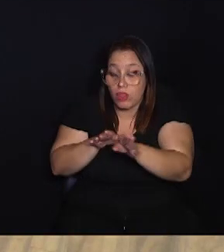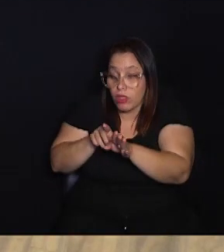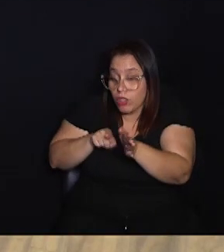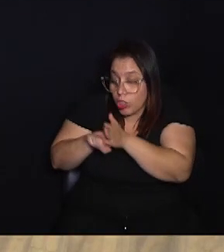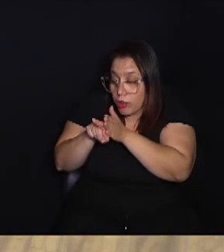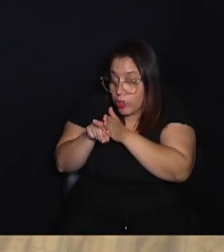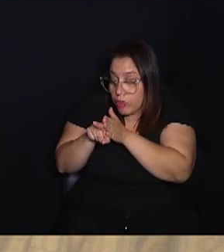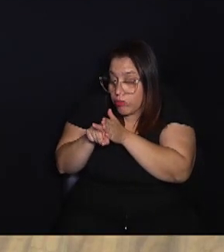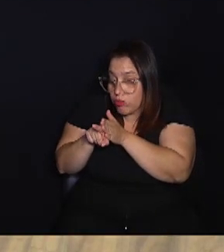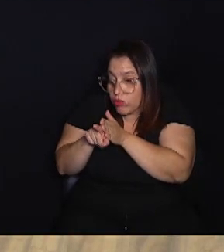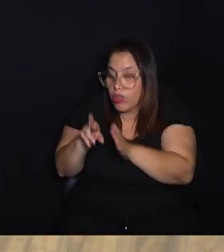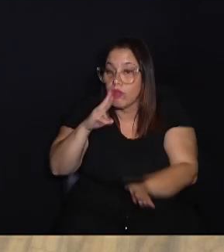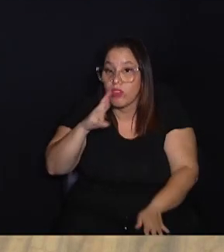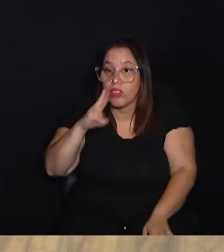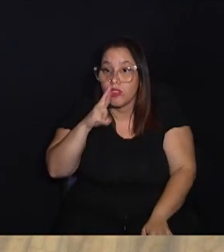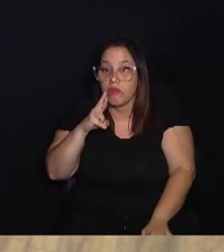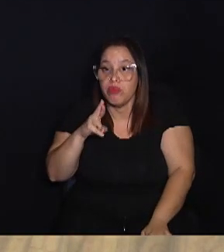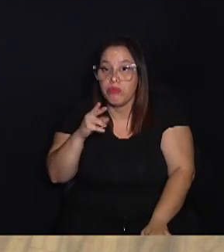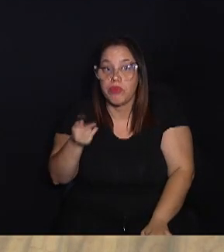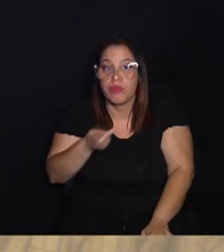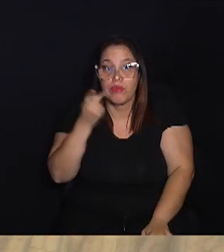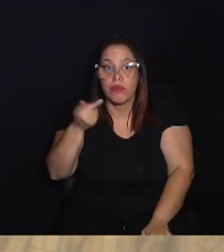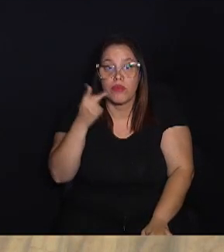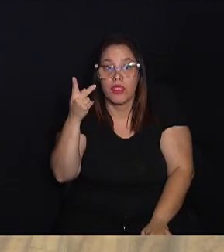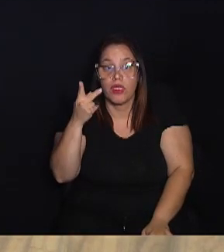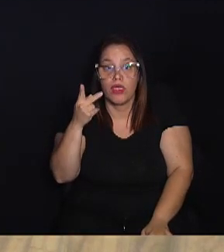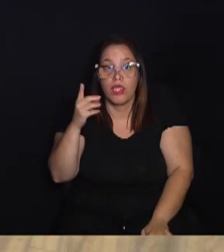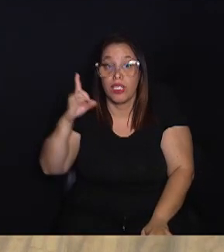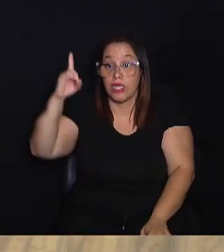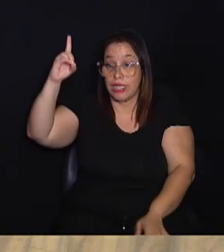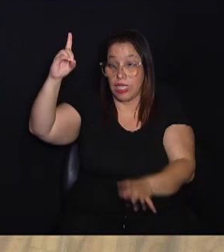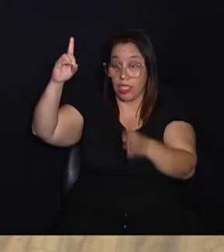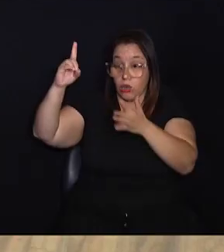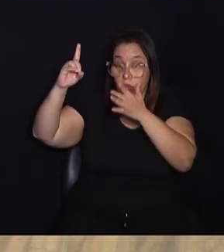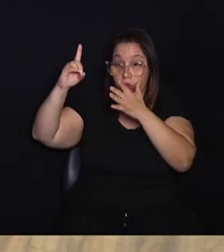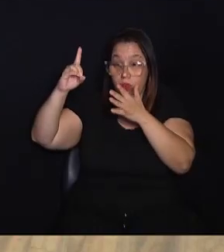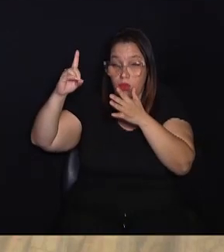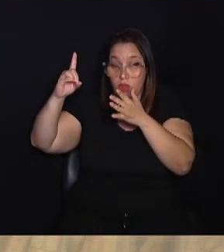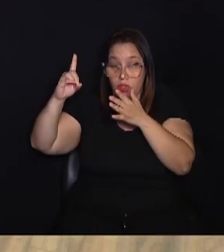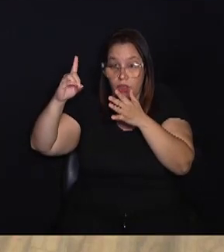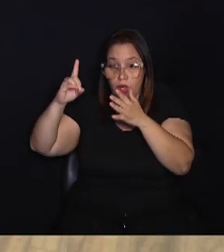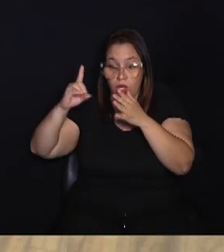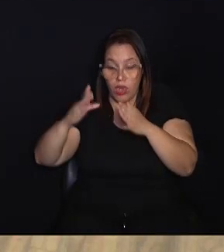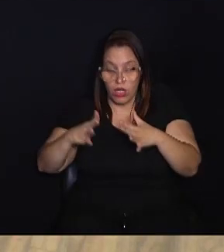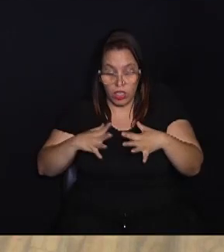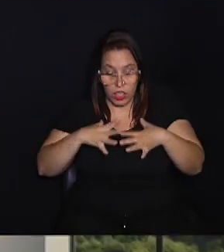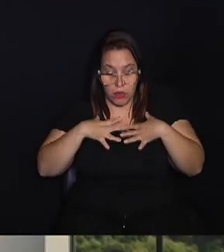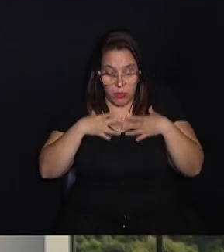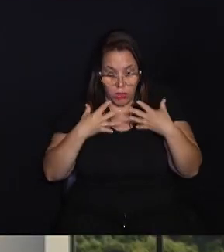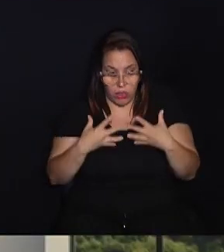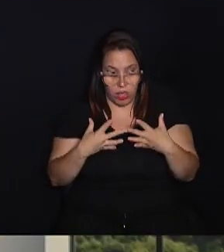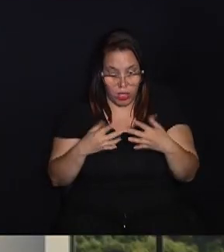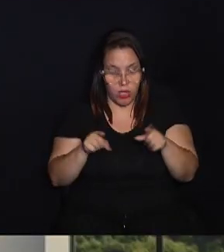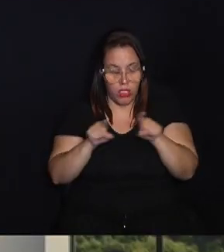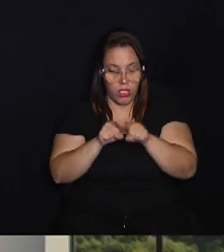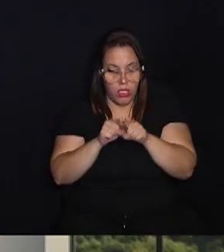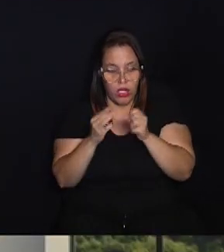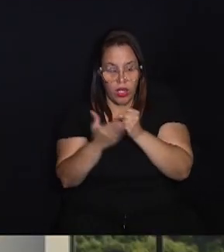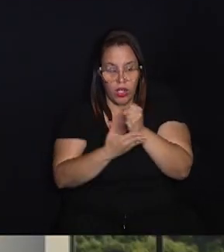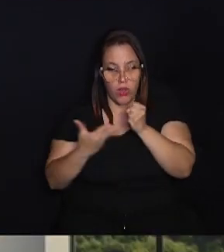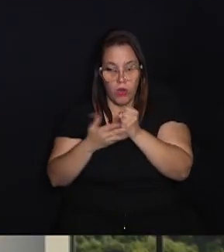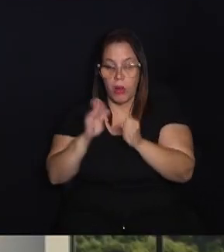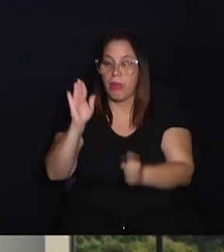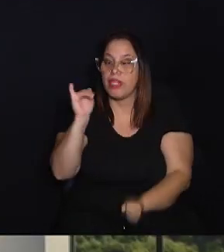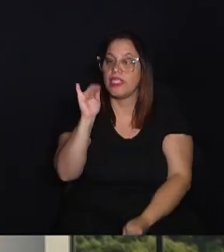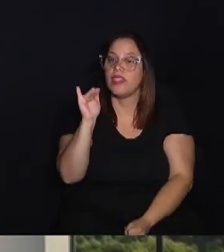Em algumas respostas que você deu aqui, você falou bastante sobre Deus, sobre espiritualidade, mas também sobre uma base